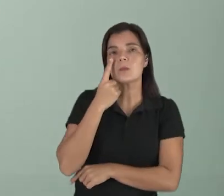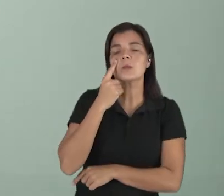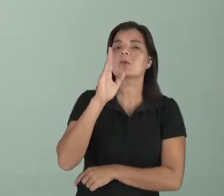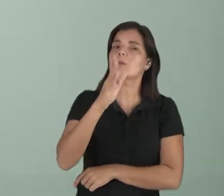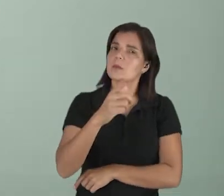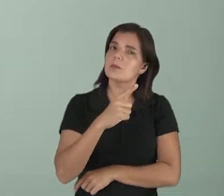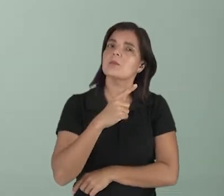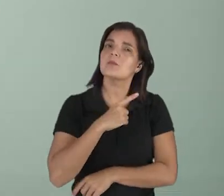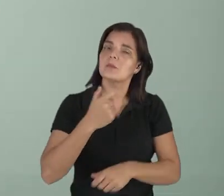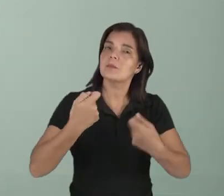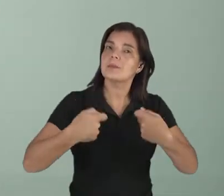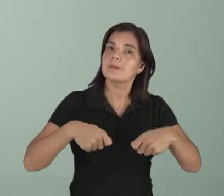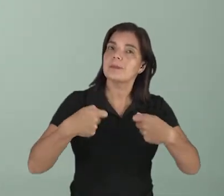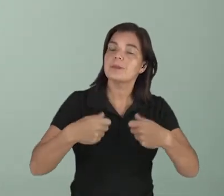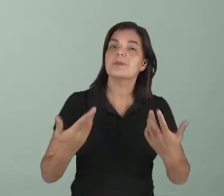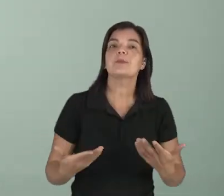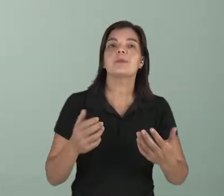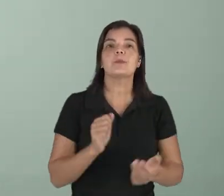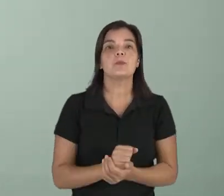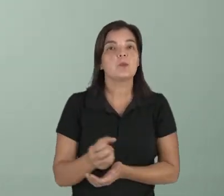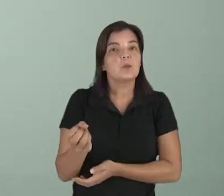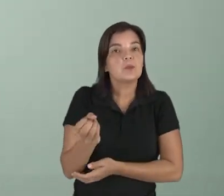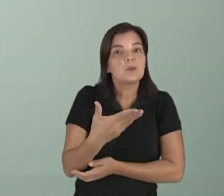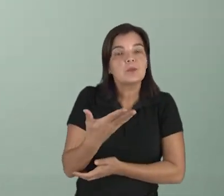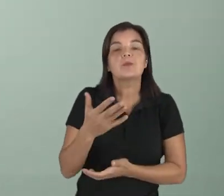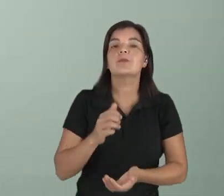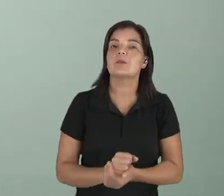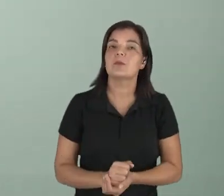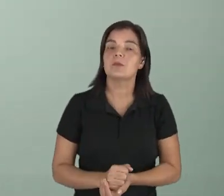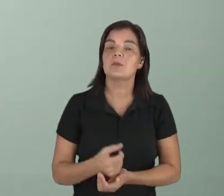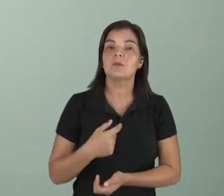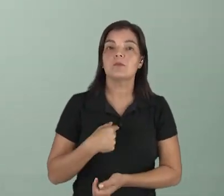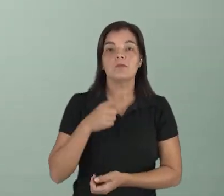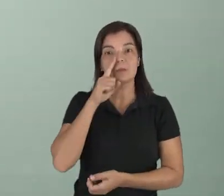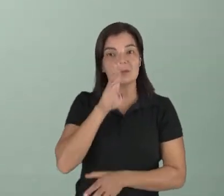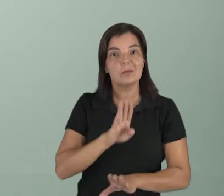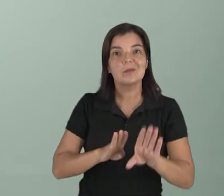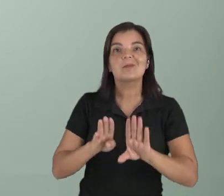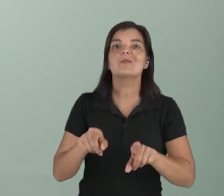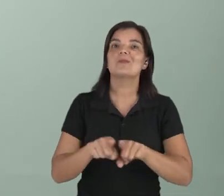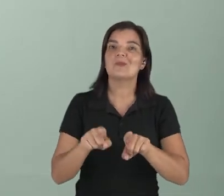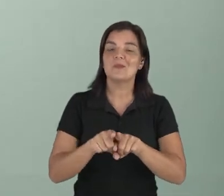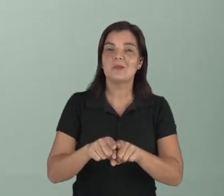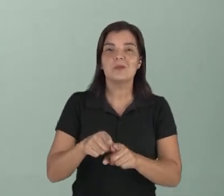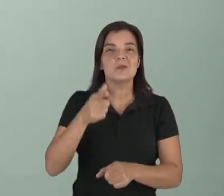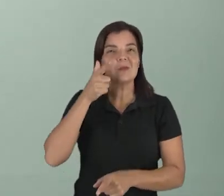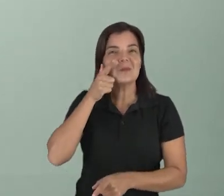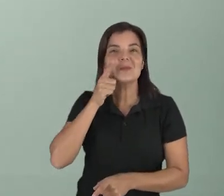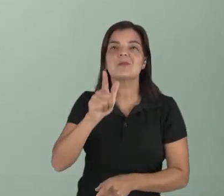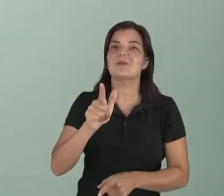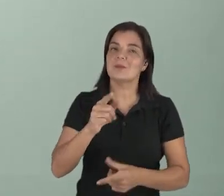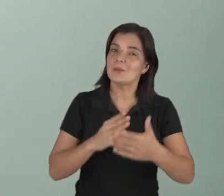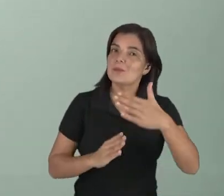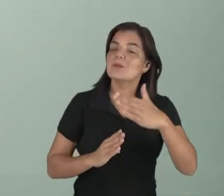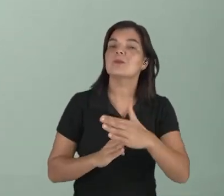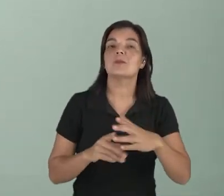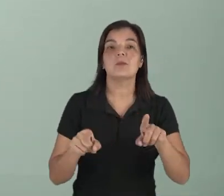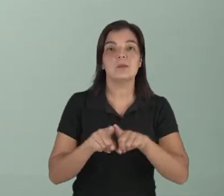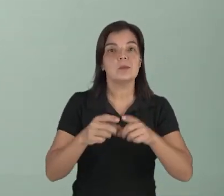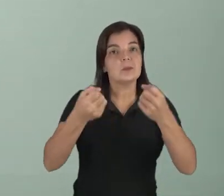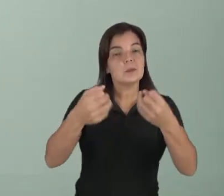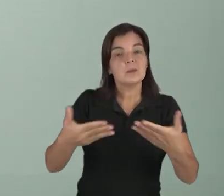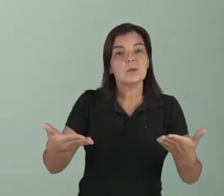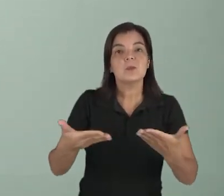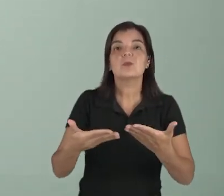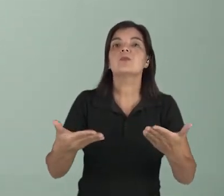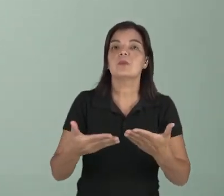essa necessidade do novo, de se arriscar, de superar os seus limites, e é sobre isso que a gente está falando